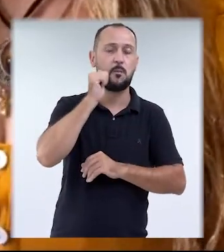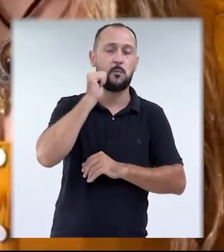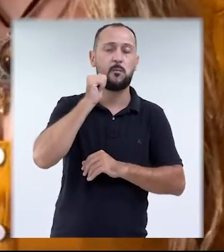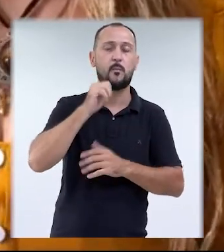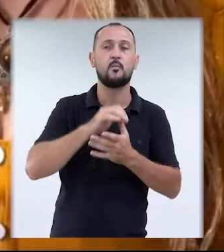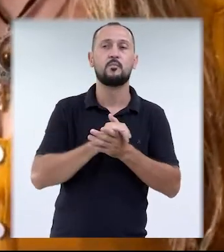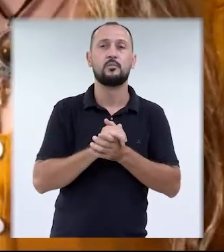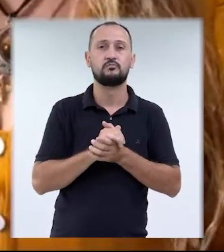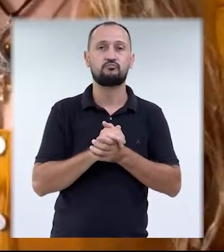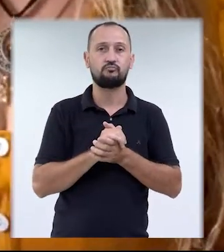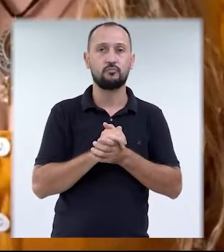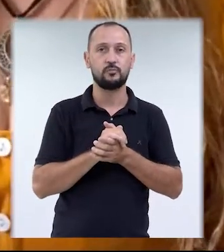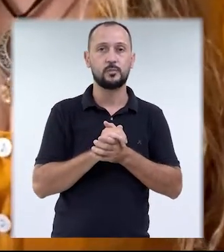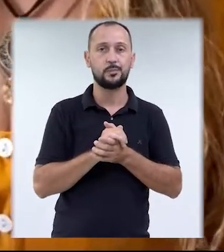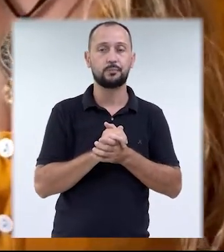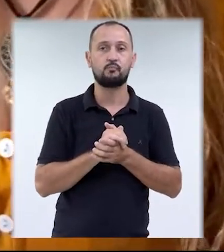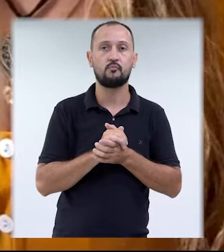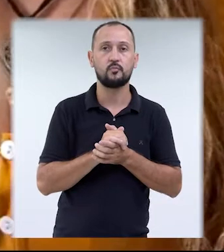do feminino.